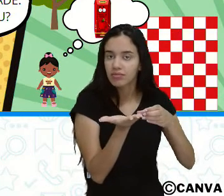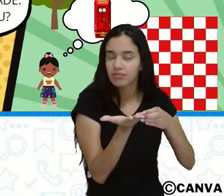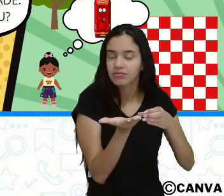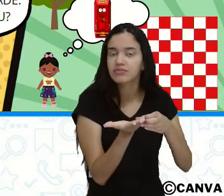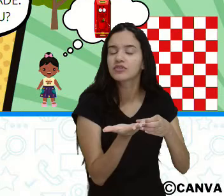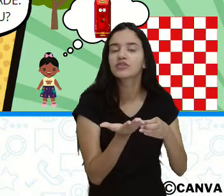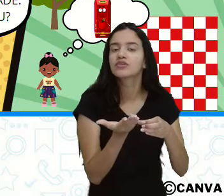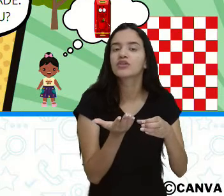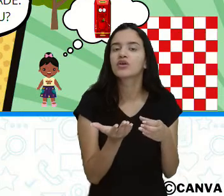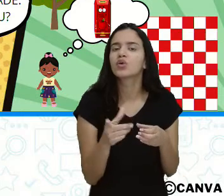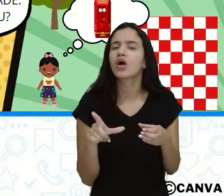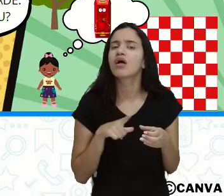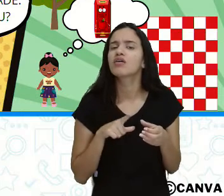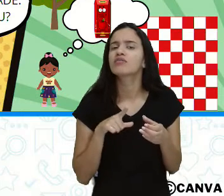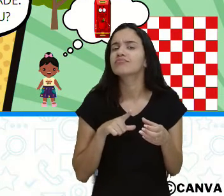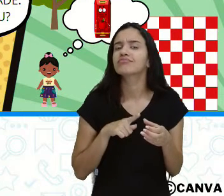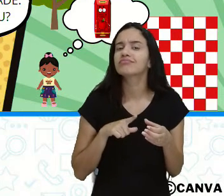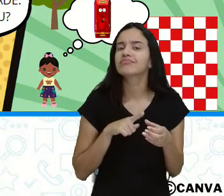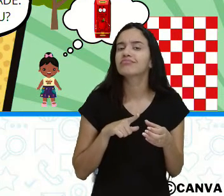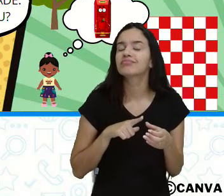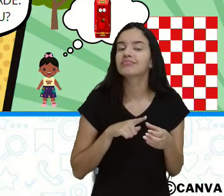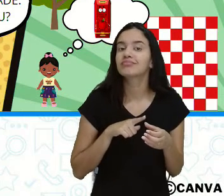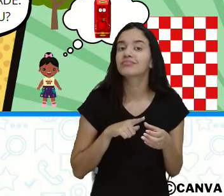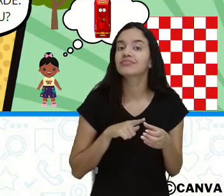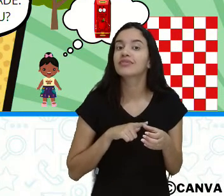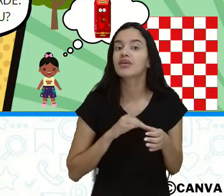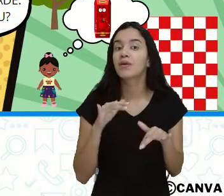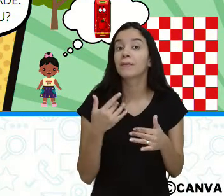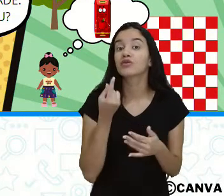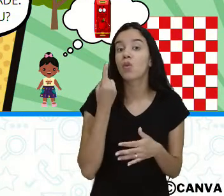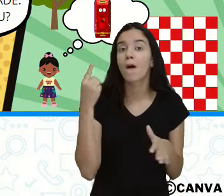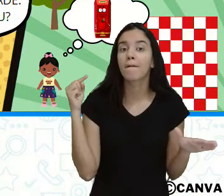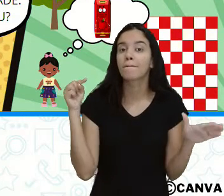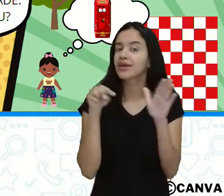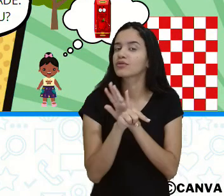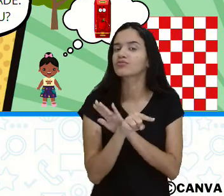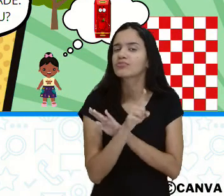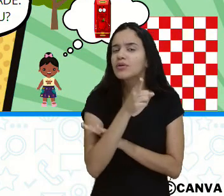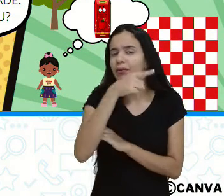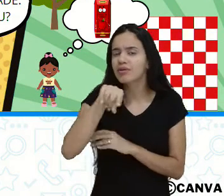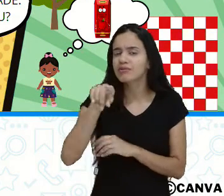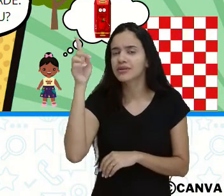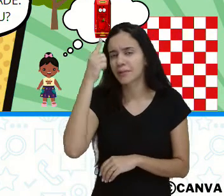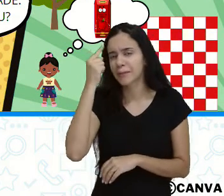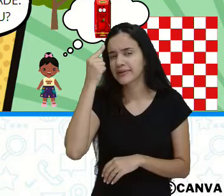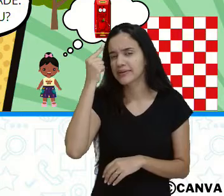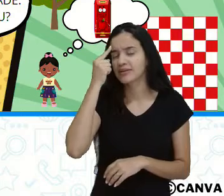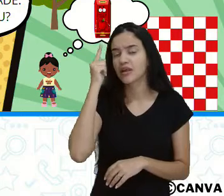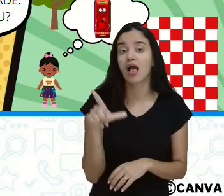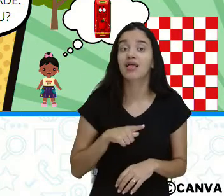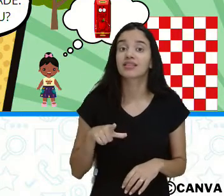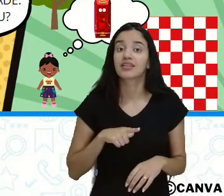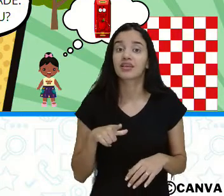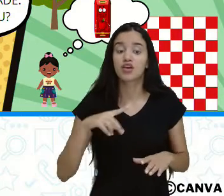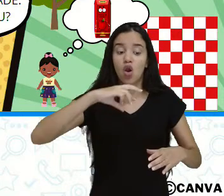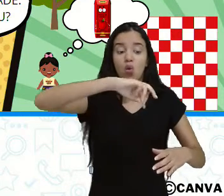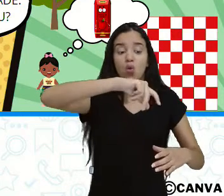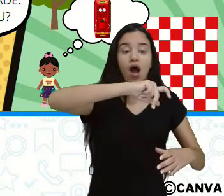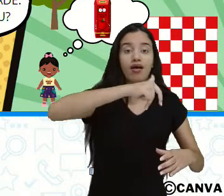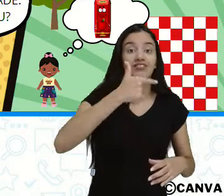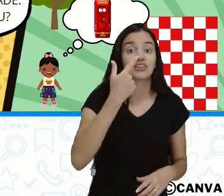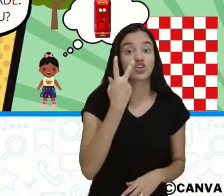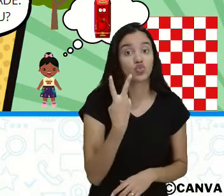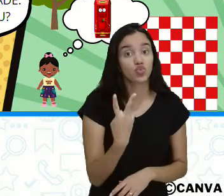sobrou? E aí, estudantes, mais uma pergunta para vocês pensarem. Ela tinha uma garrafa de